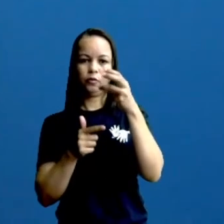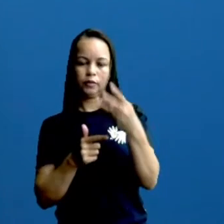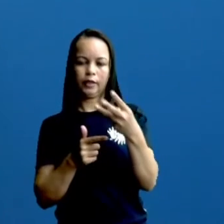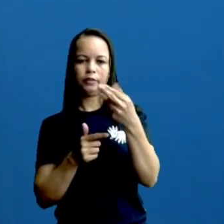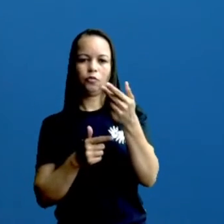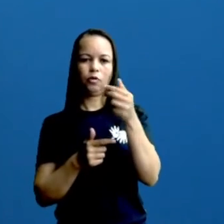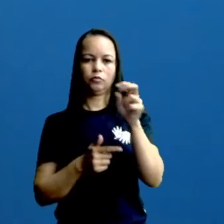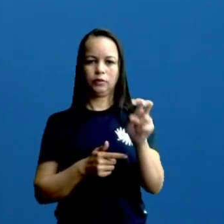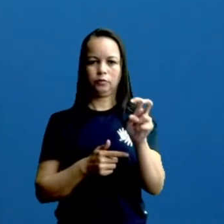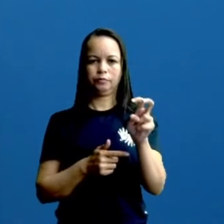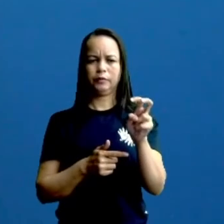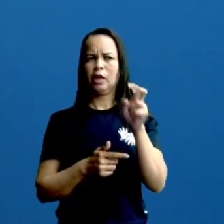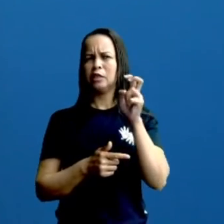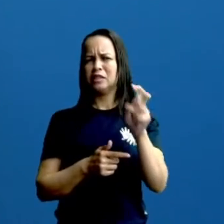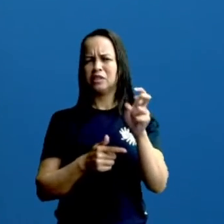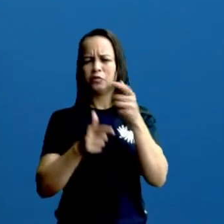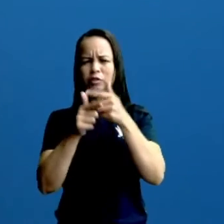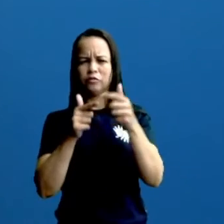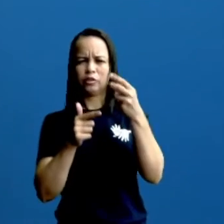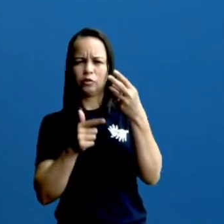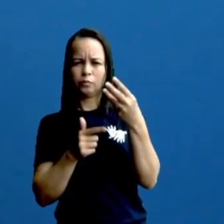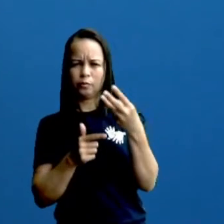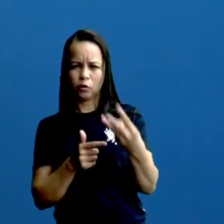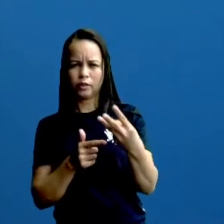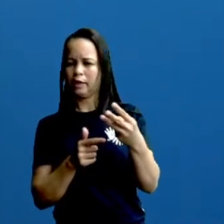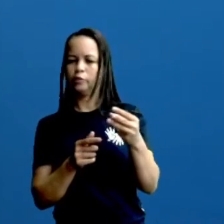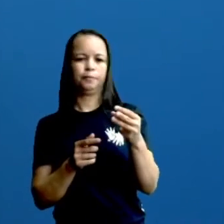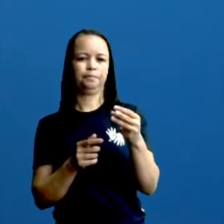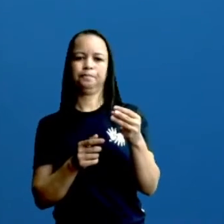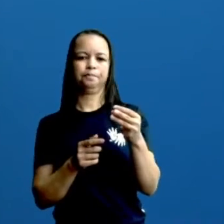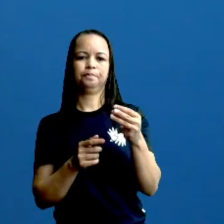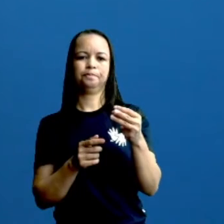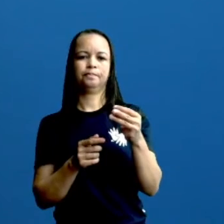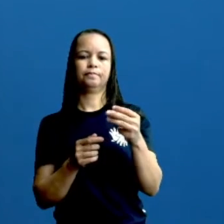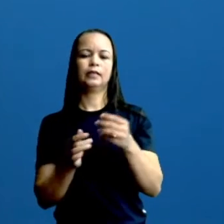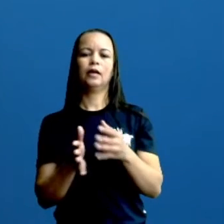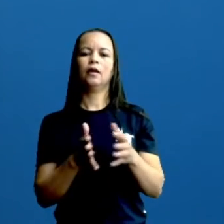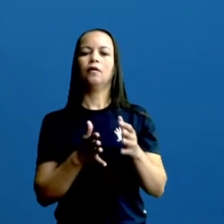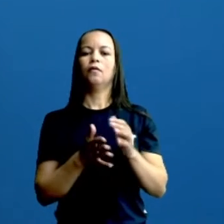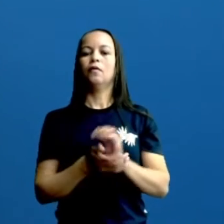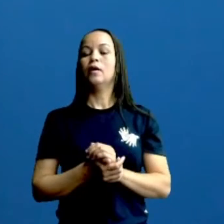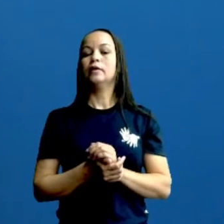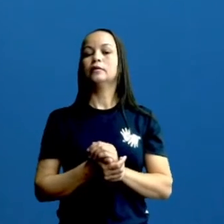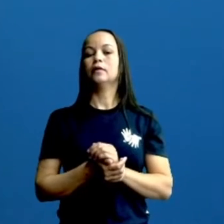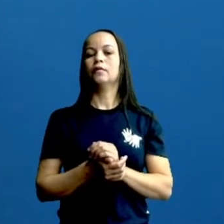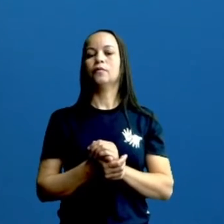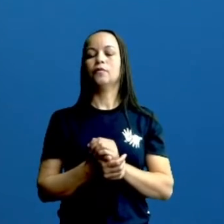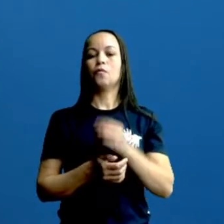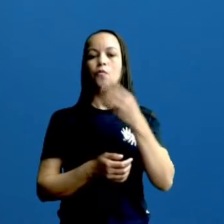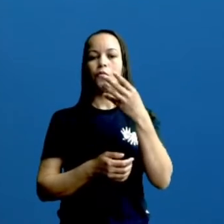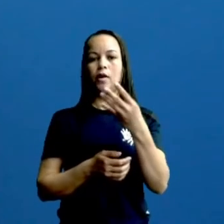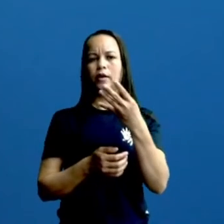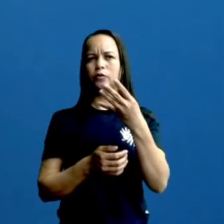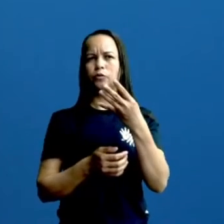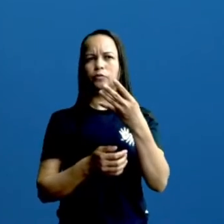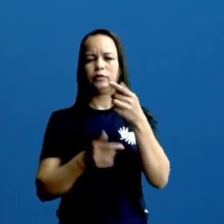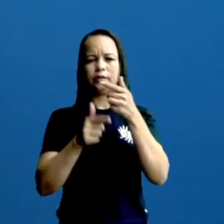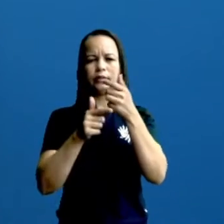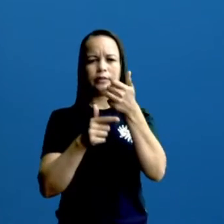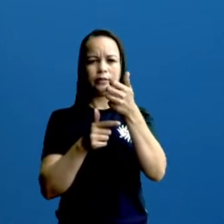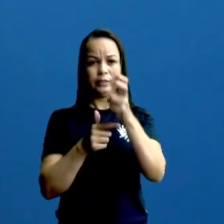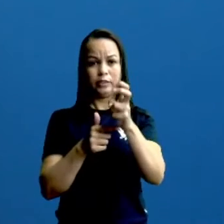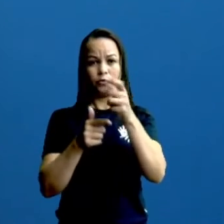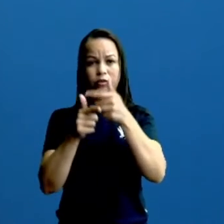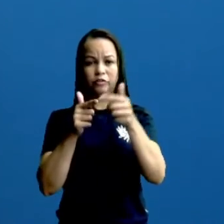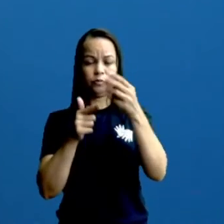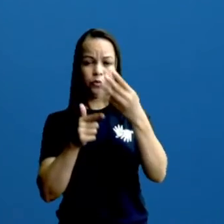5. O 5 não é divisível por 3, para dar uma resposta inteira. Então, aumenta o divisor, 4. 5 não é divisível